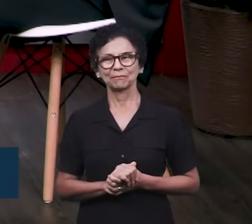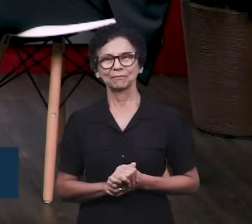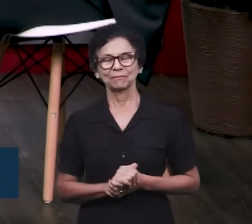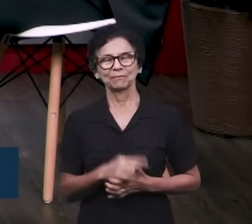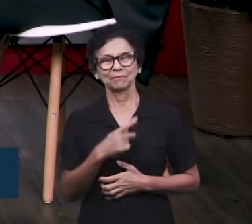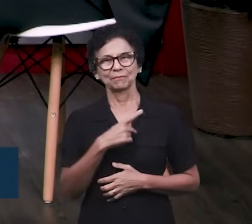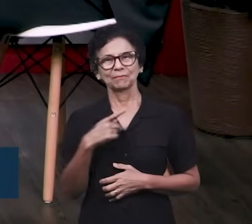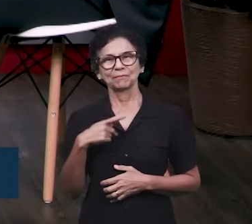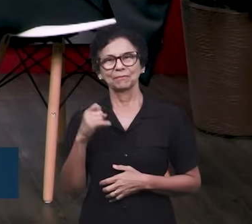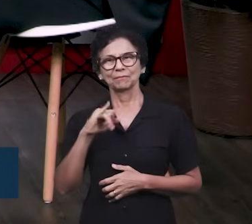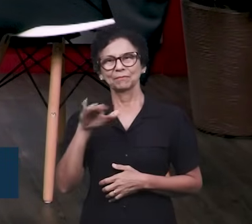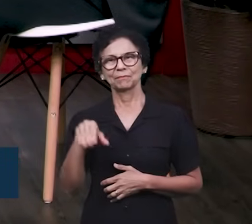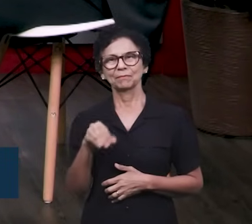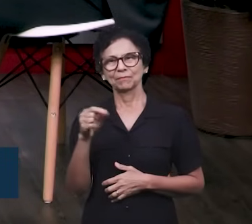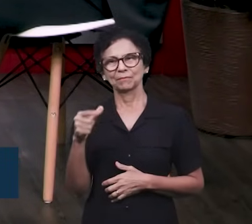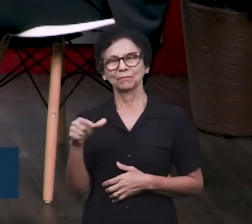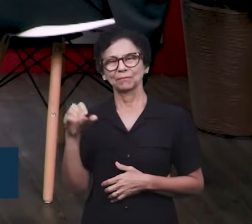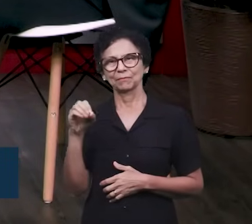Cidade.